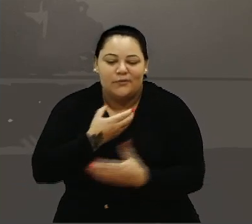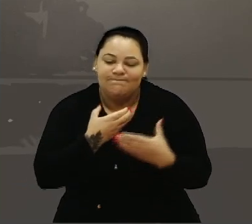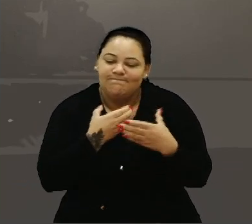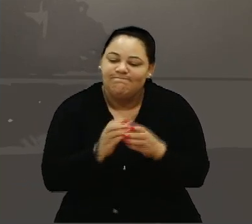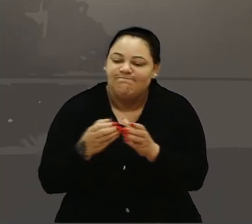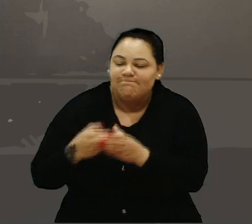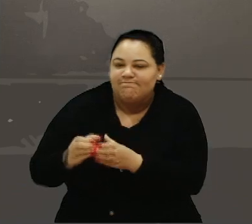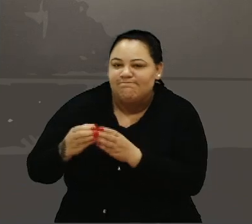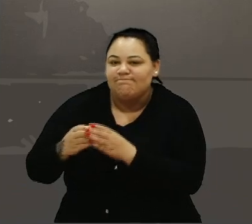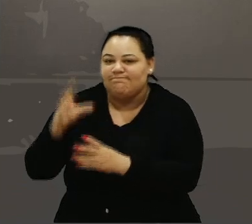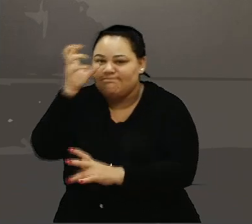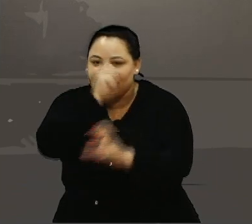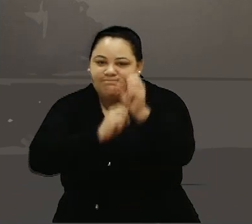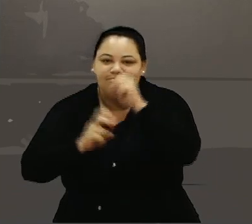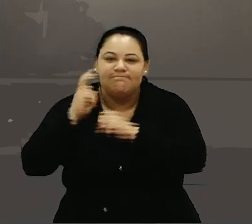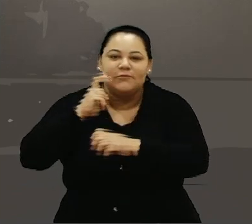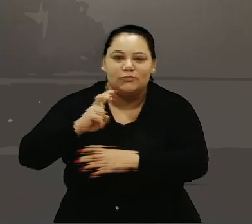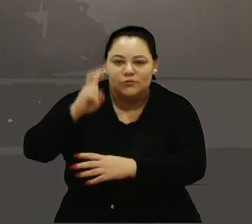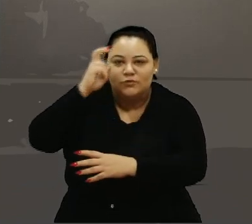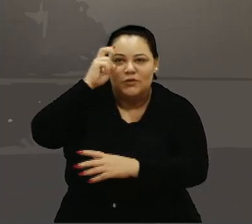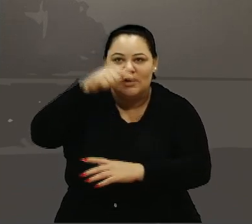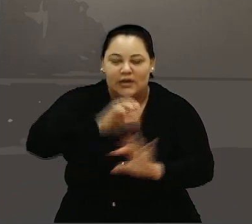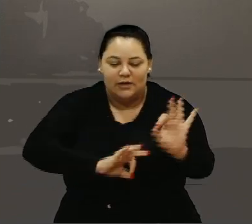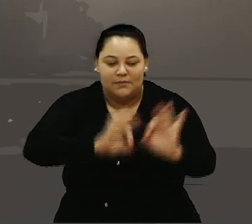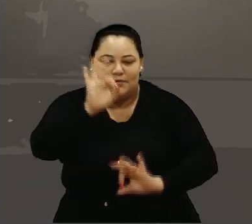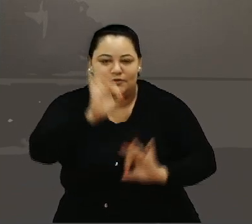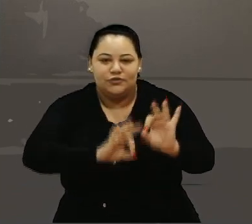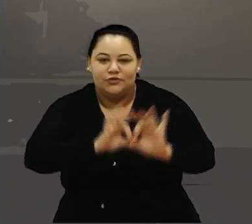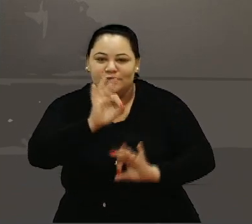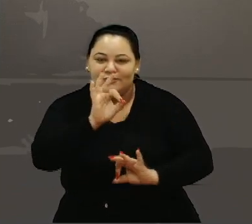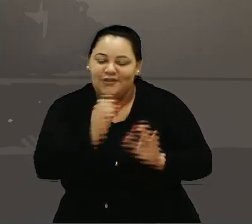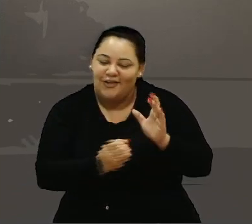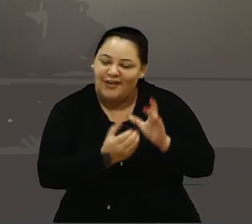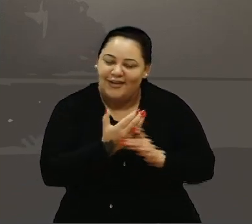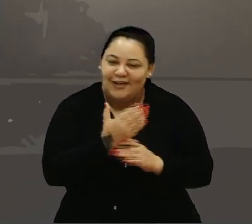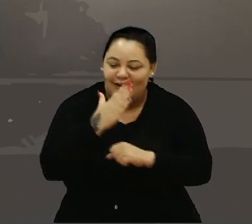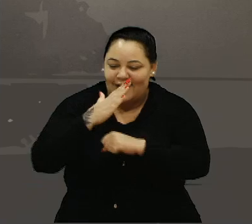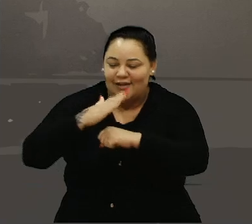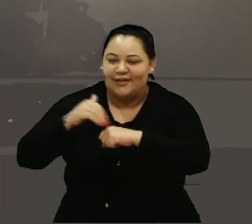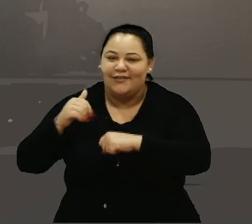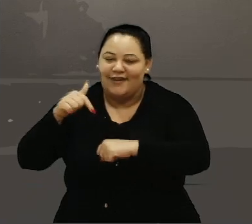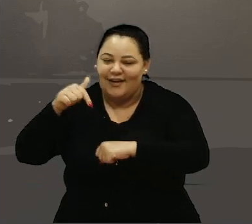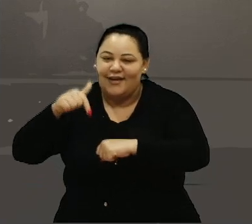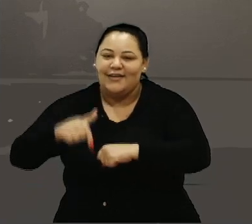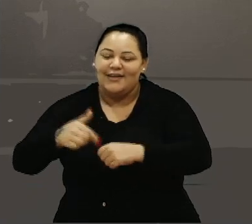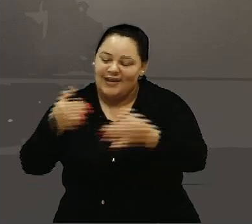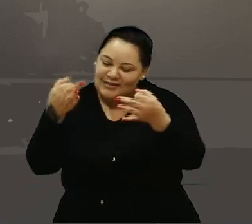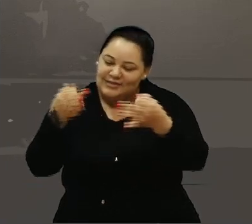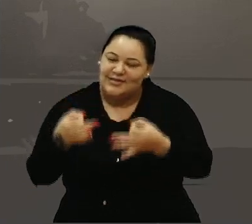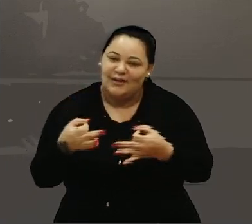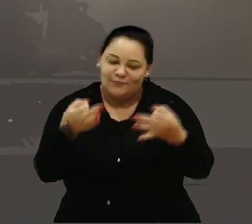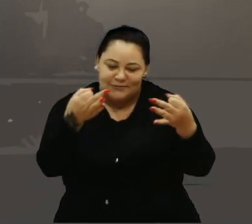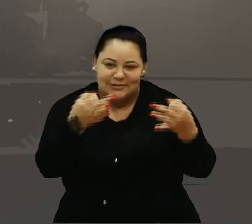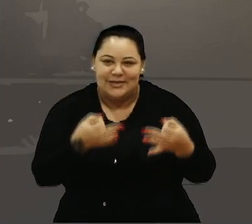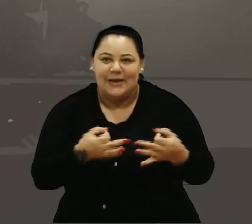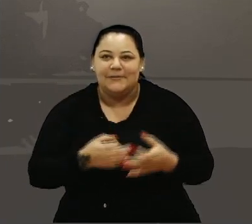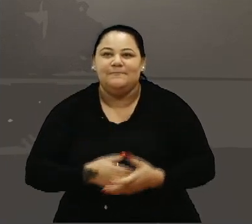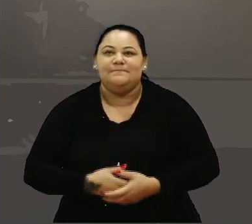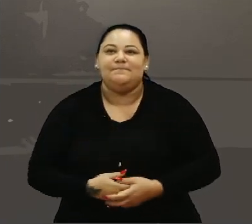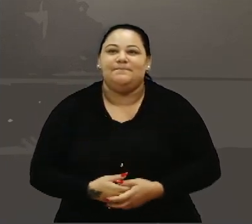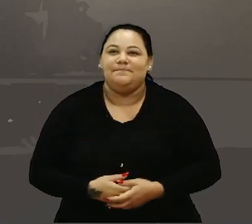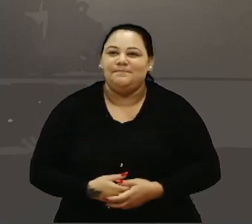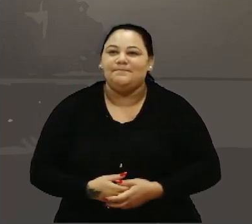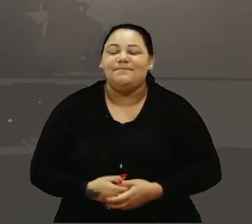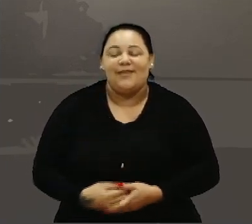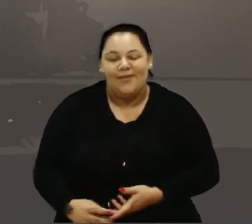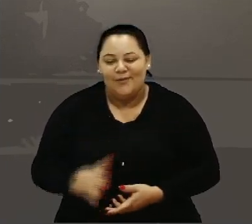aprendendo a cultura. Aqui no projeto construímos afeto, mesmo sendo discreta, que é certo pelo certo. Eu sou resistente,